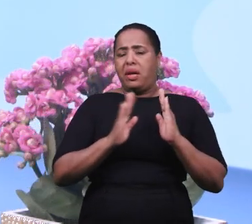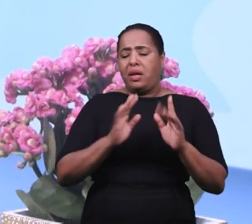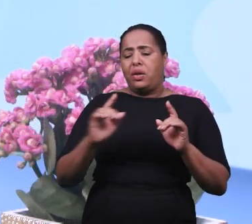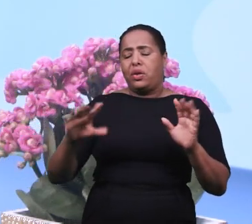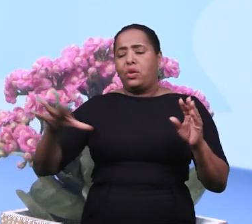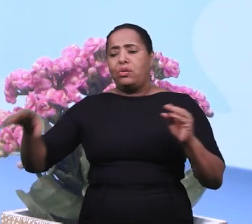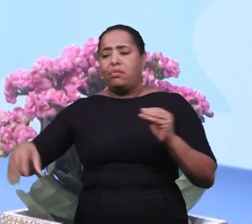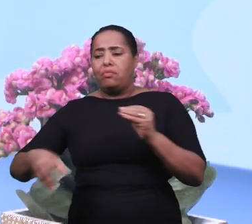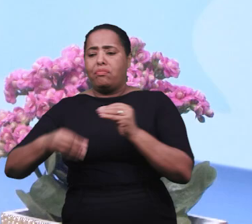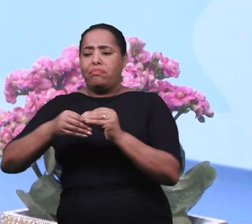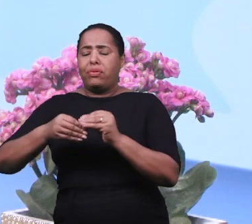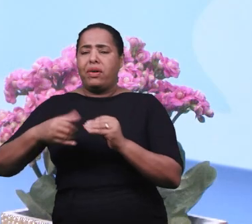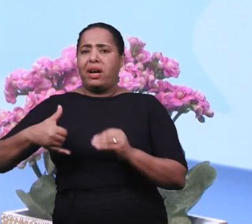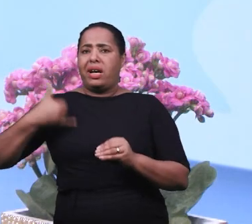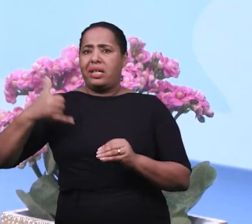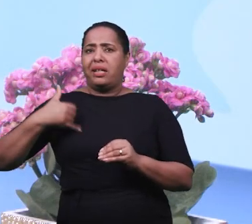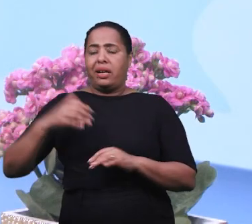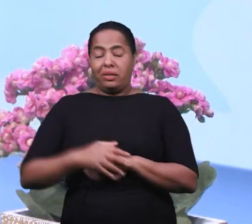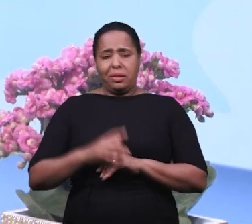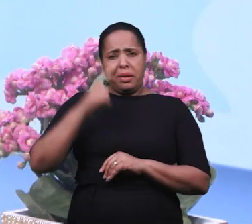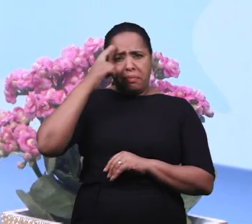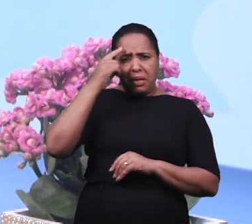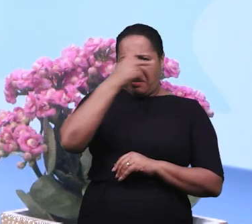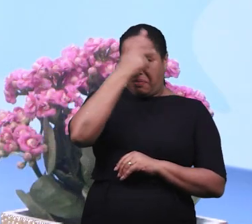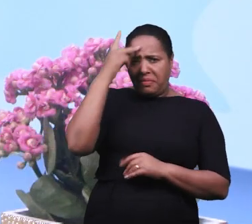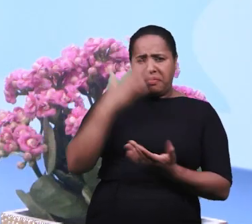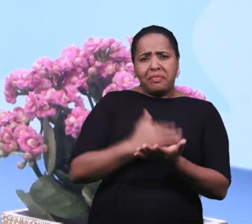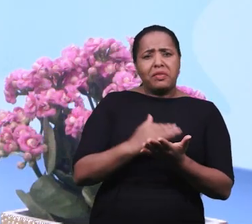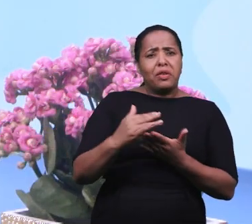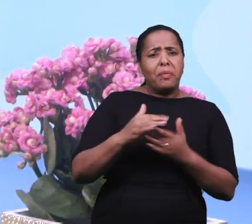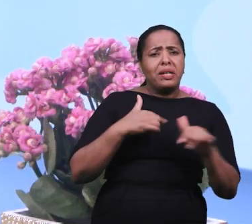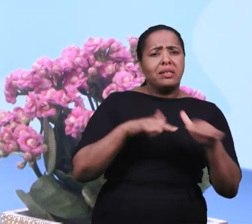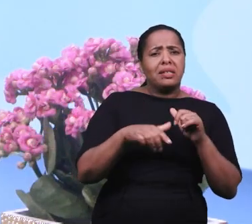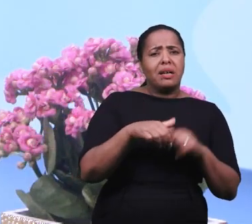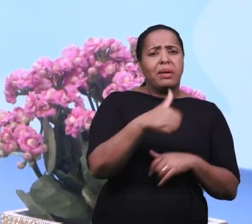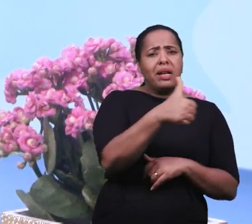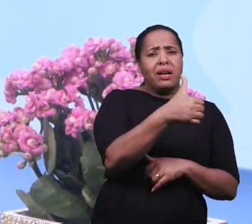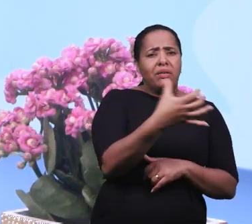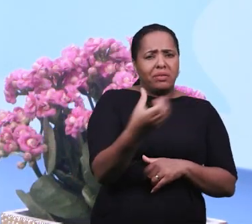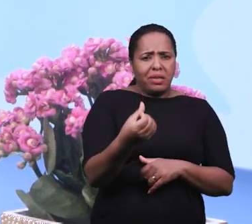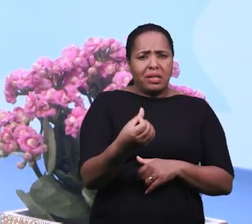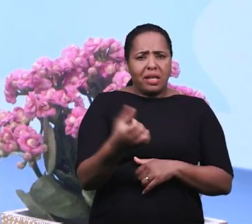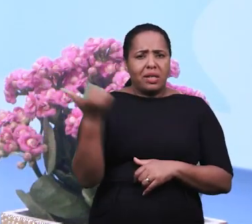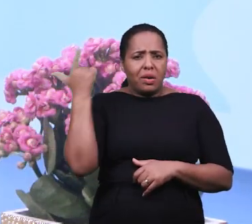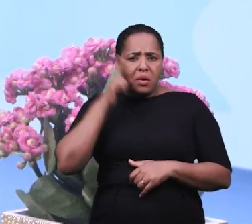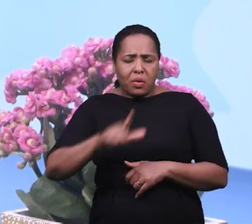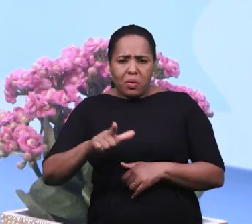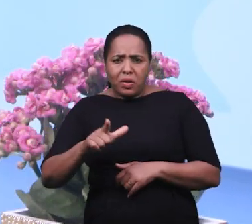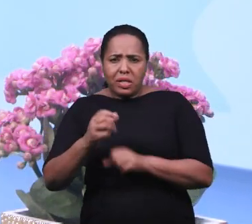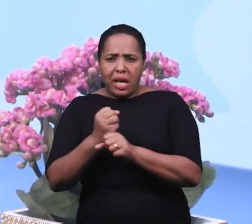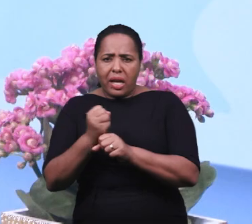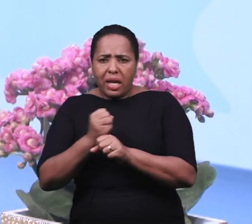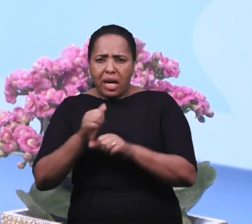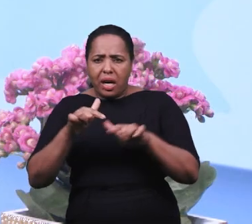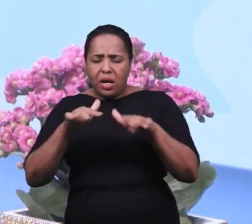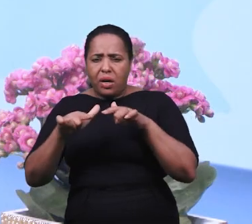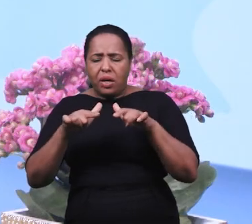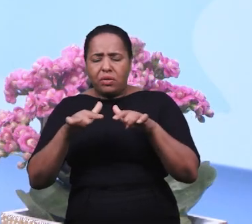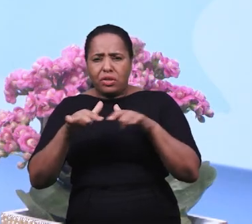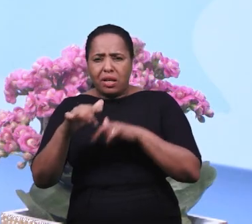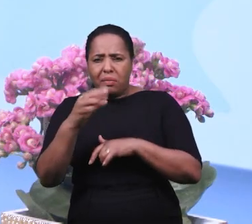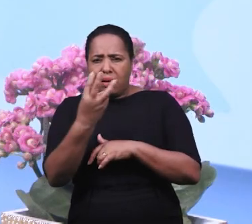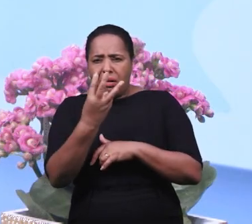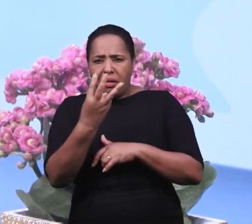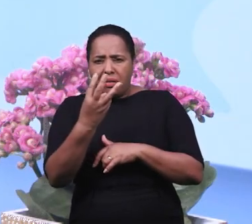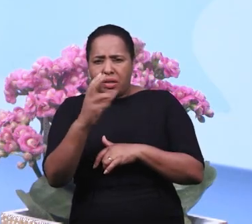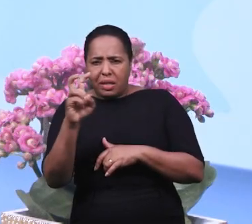idade. Então imagine uma pessoa que começou a trabalhar aos 16 anos. Ela não vai conseguir se aposentar com 35 anos de trabalho ou a mulher com 30. Ela